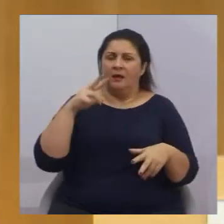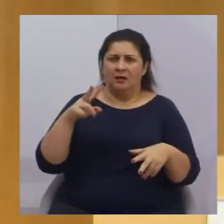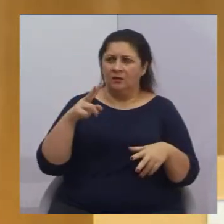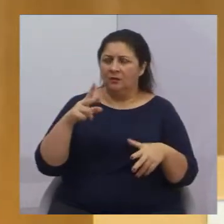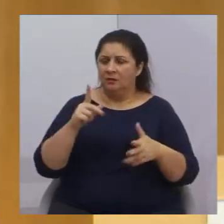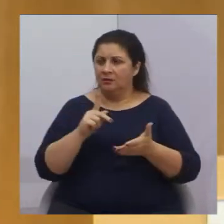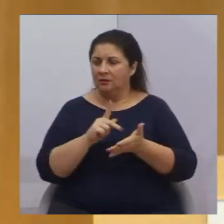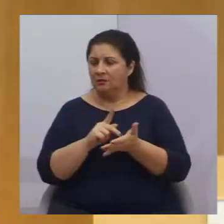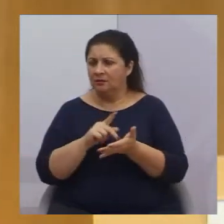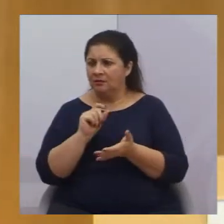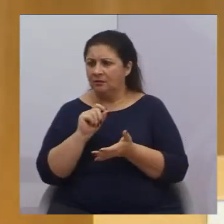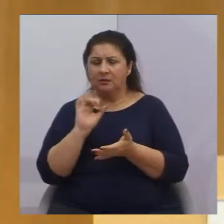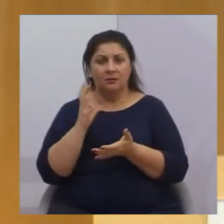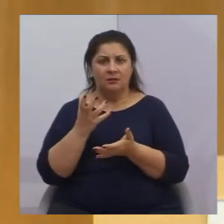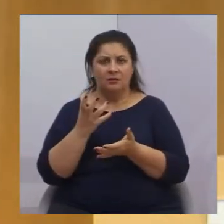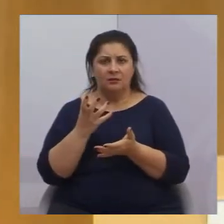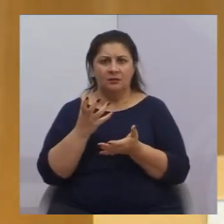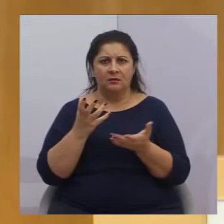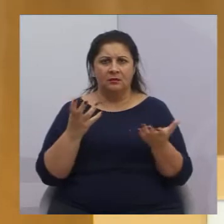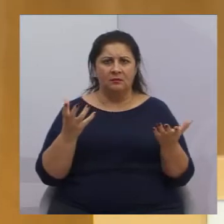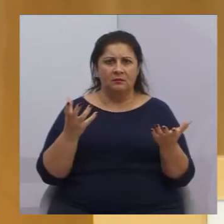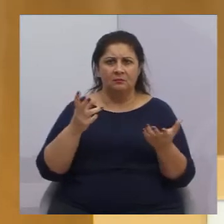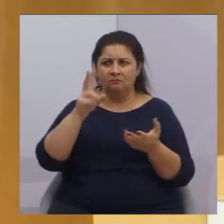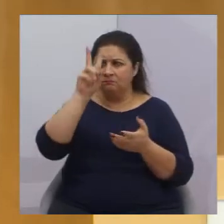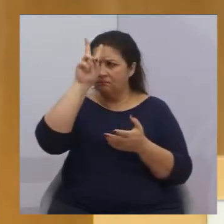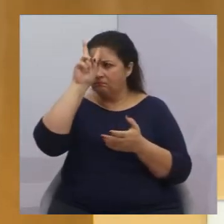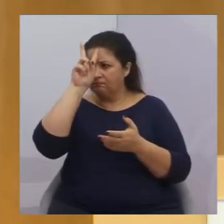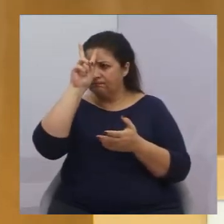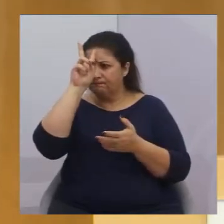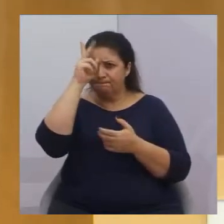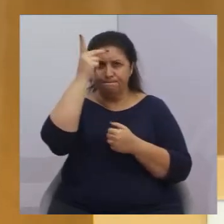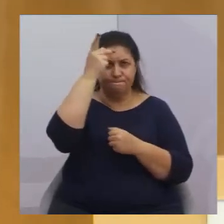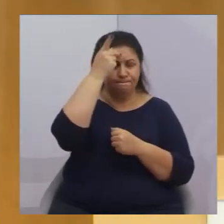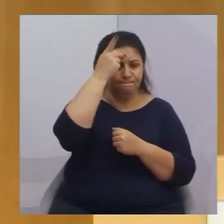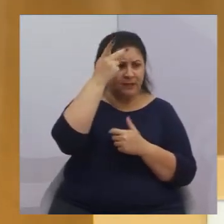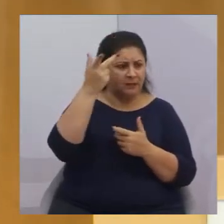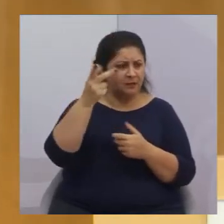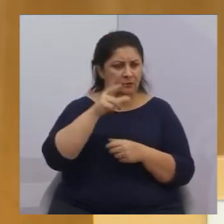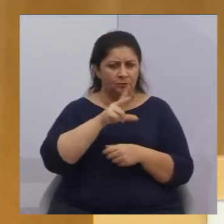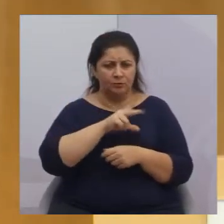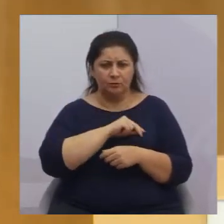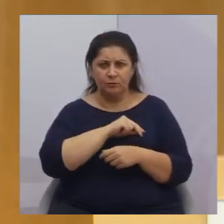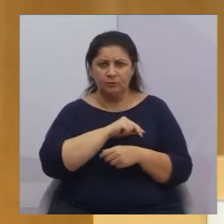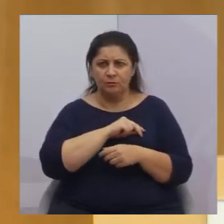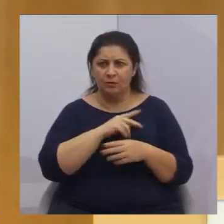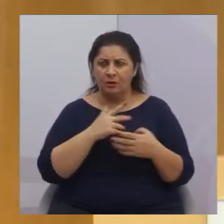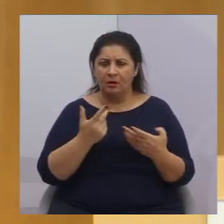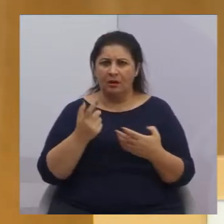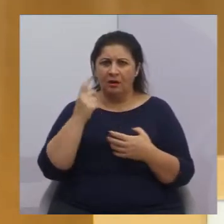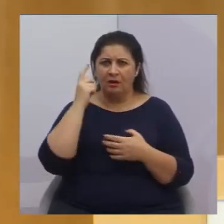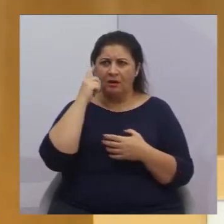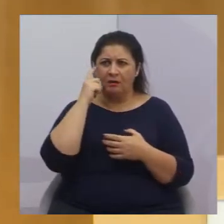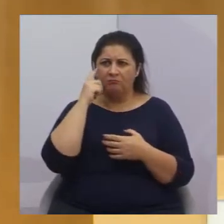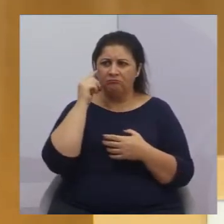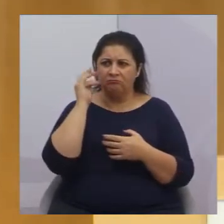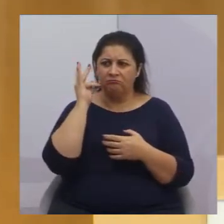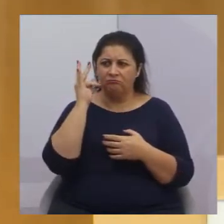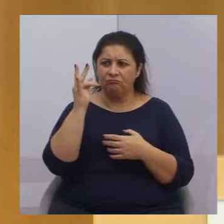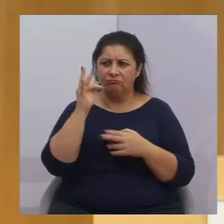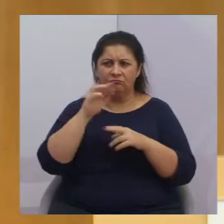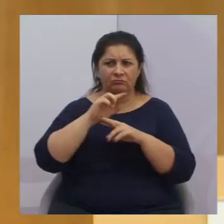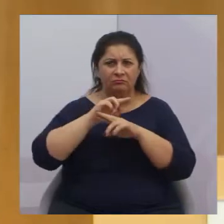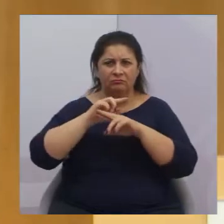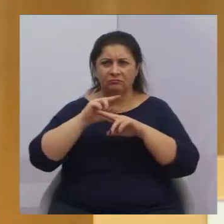o que acaba acontecendo? Eles vão, aos poucos, falar, nossa, eu achava que ia ser assim,